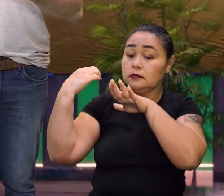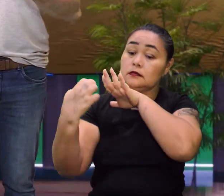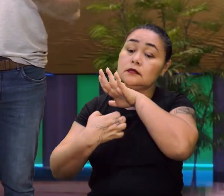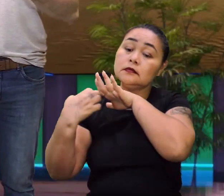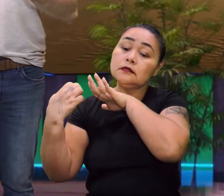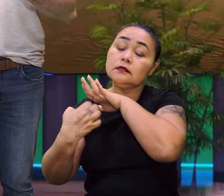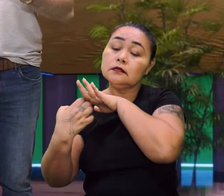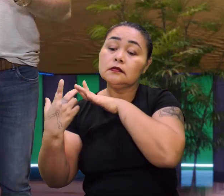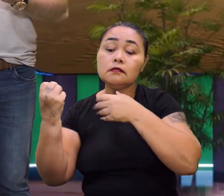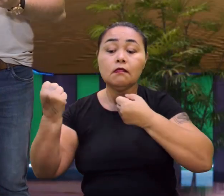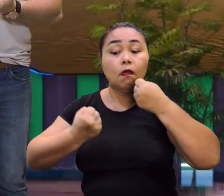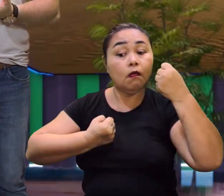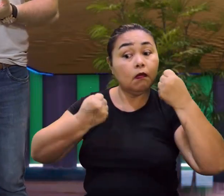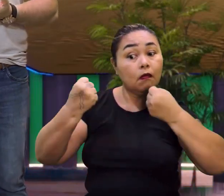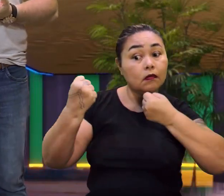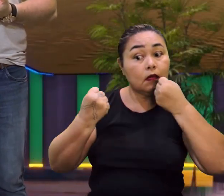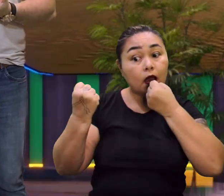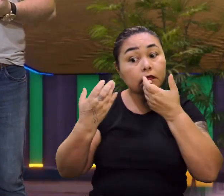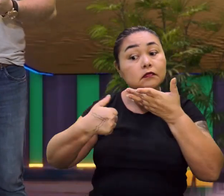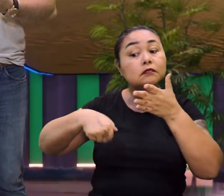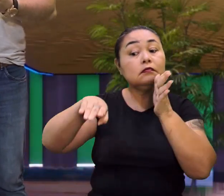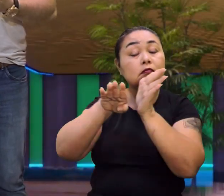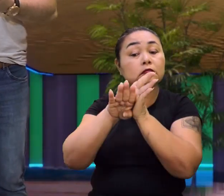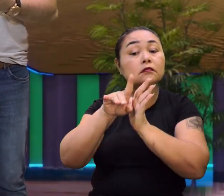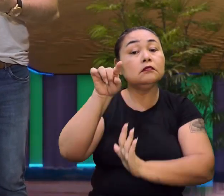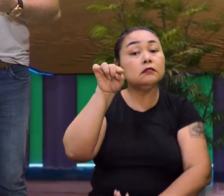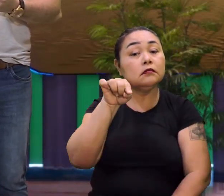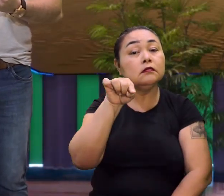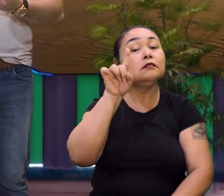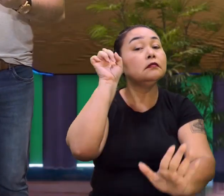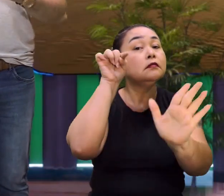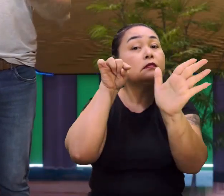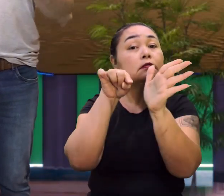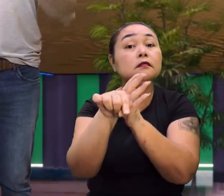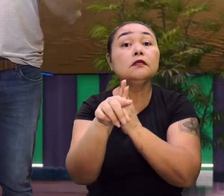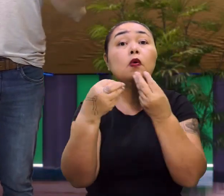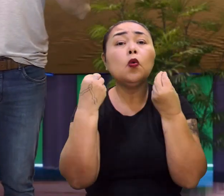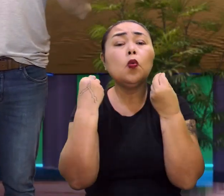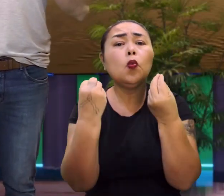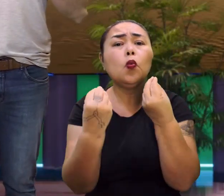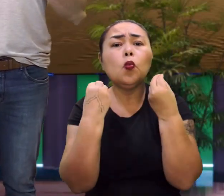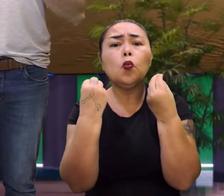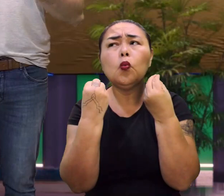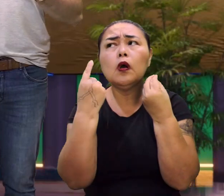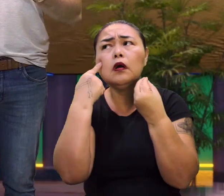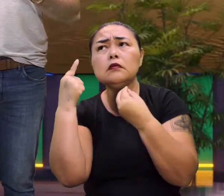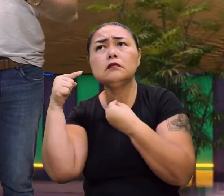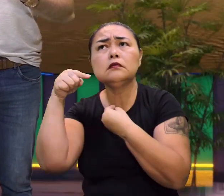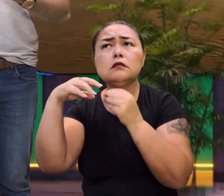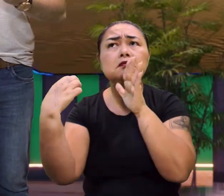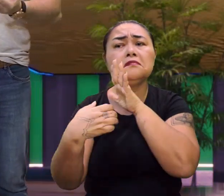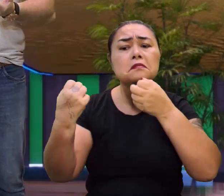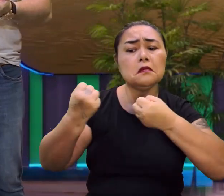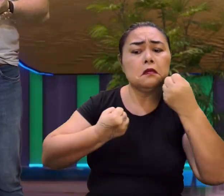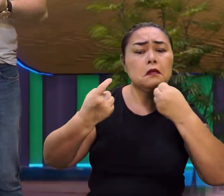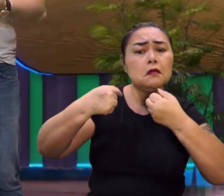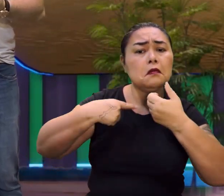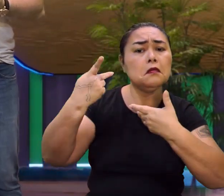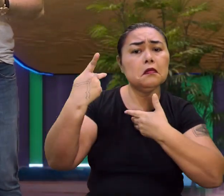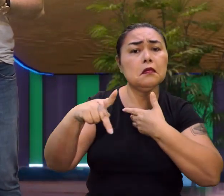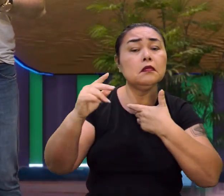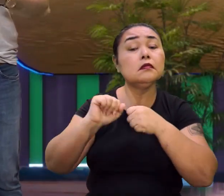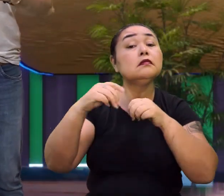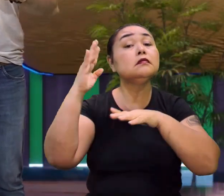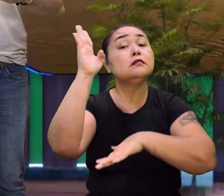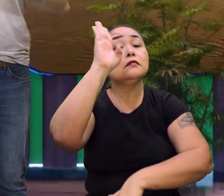indústria automobilística. Aí eu pergunto para você, como que ele estava trazendo essa indústria automobilística para o